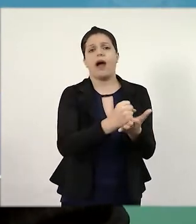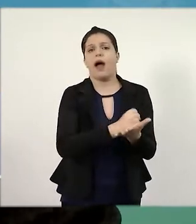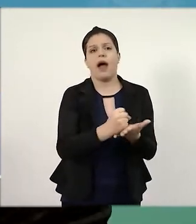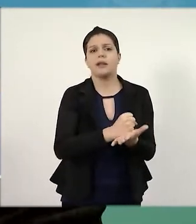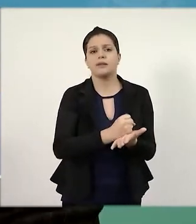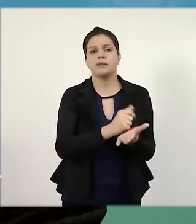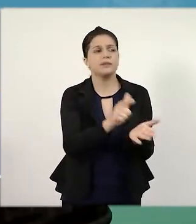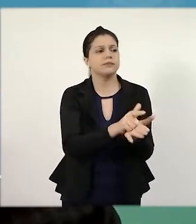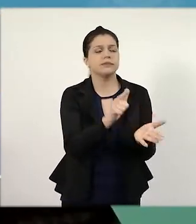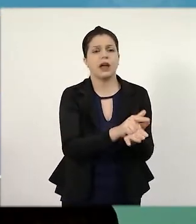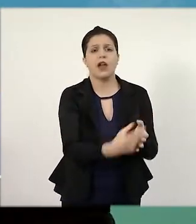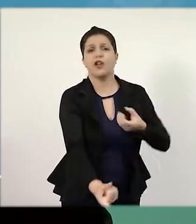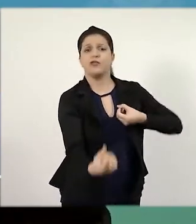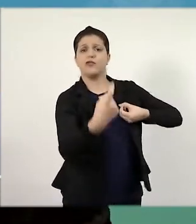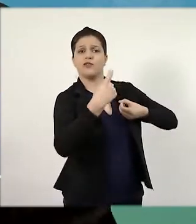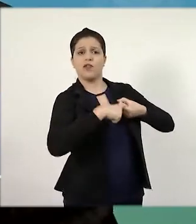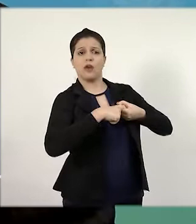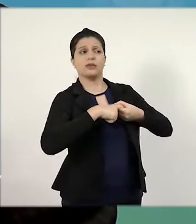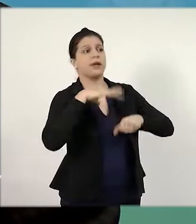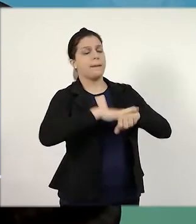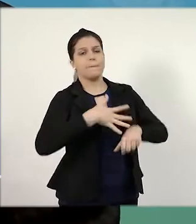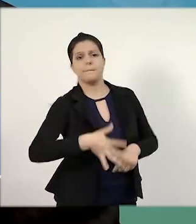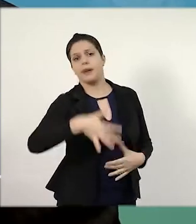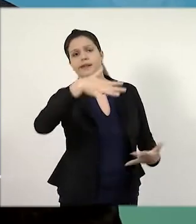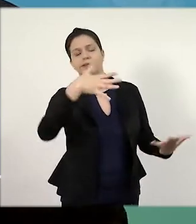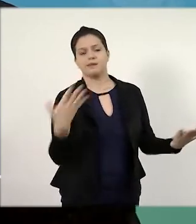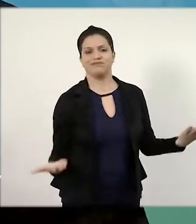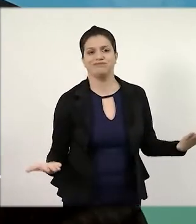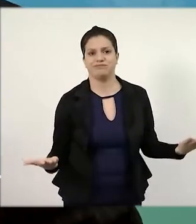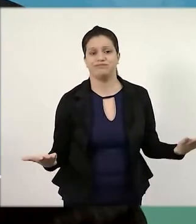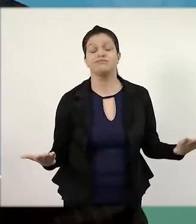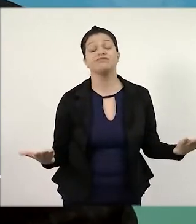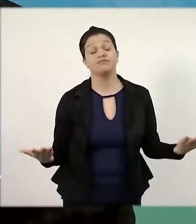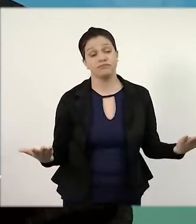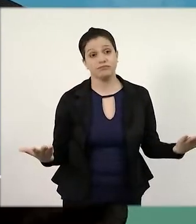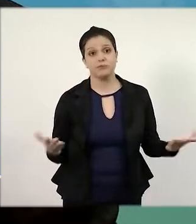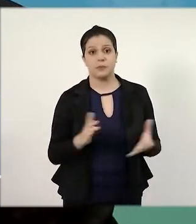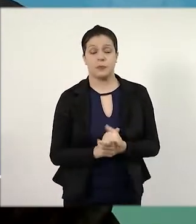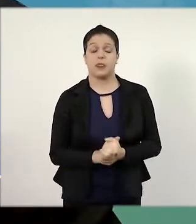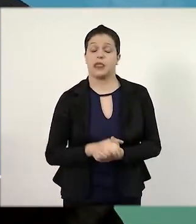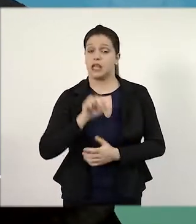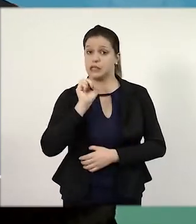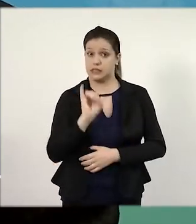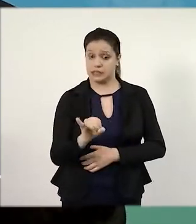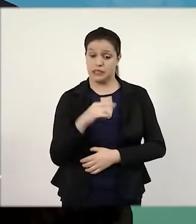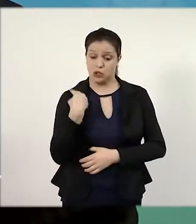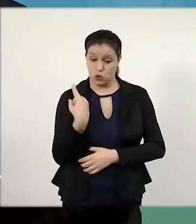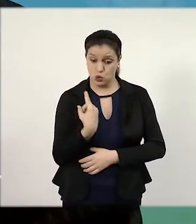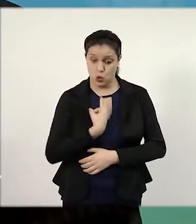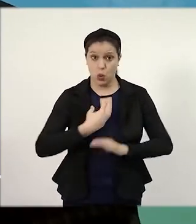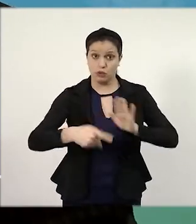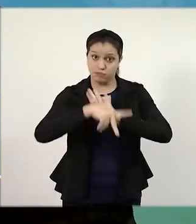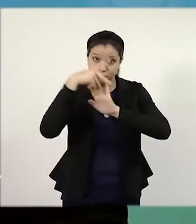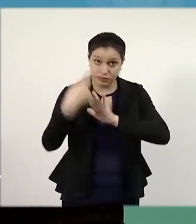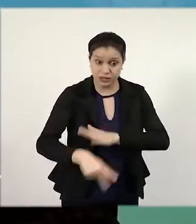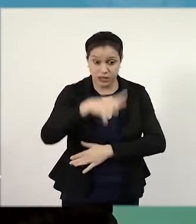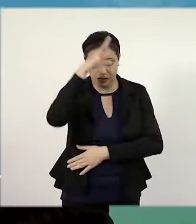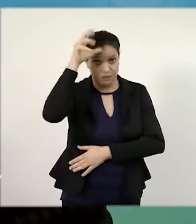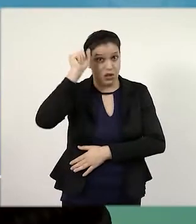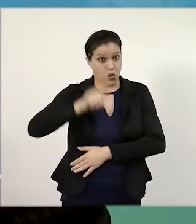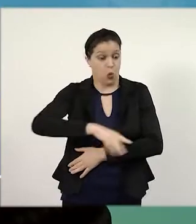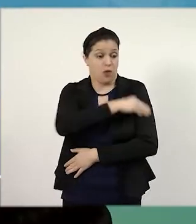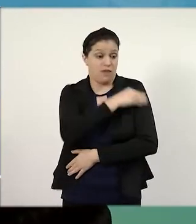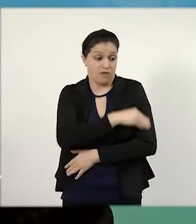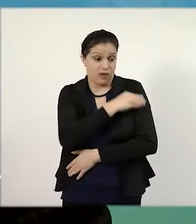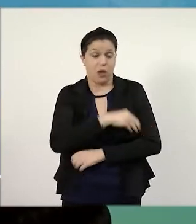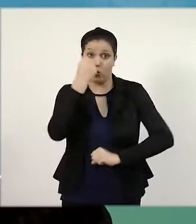e volta para cá com outra tributação. E vem, obviamente, mais caro. Se o nosso etanol